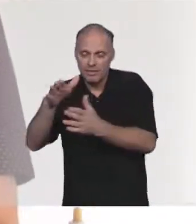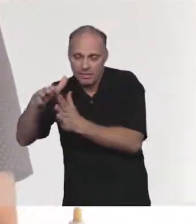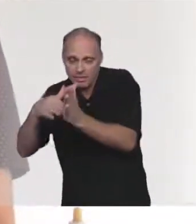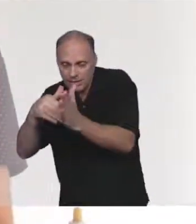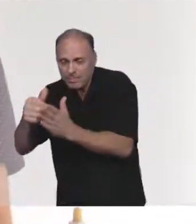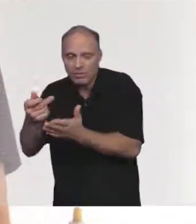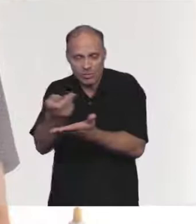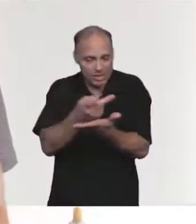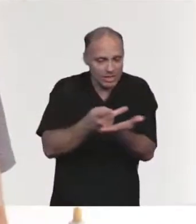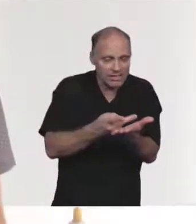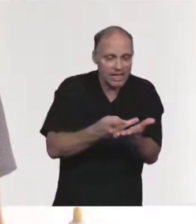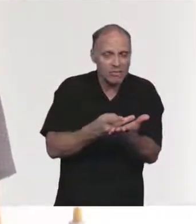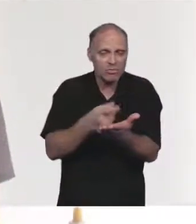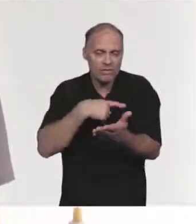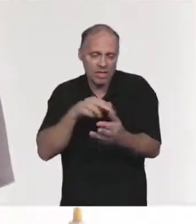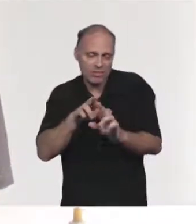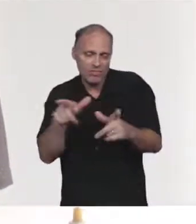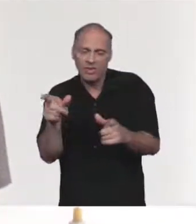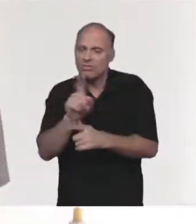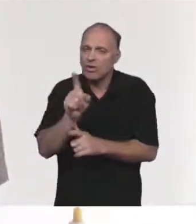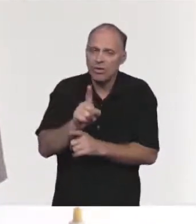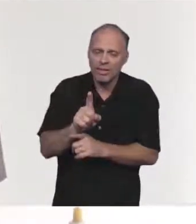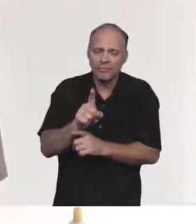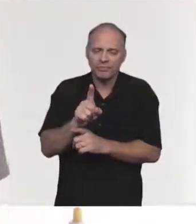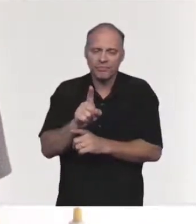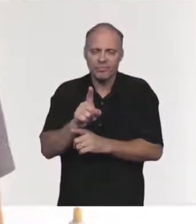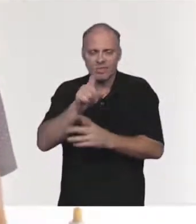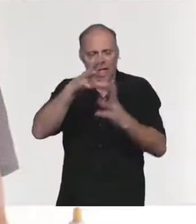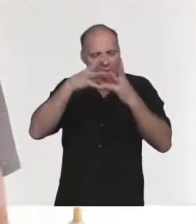e outro, né? Entre a representação e a